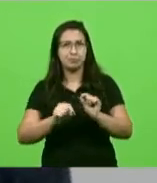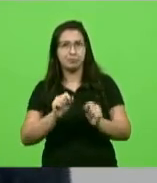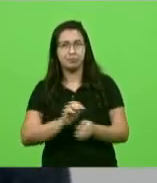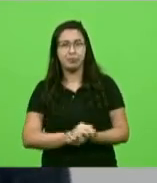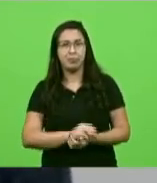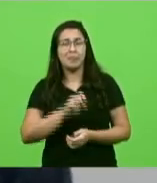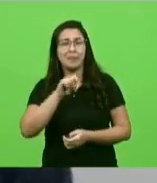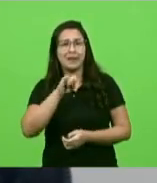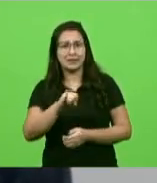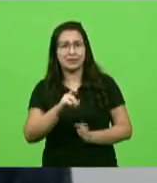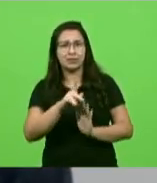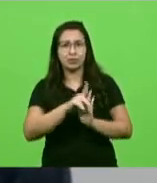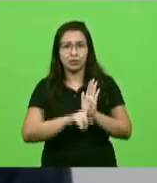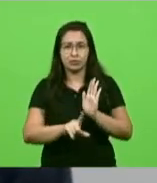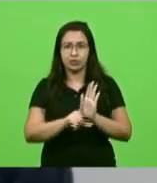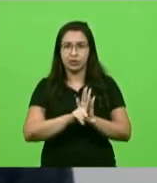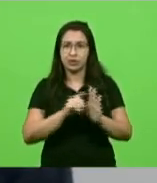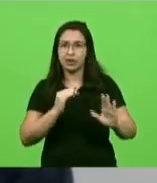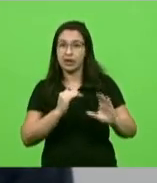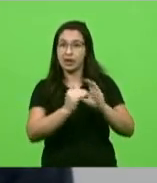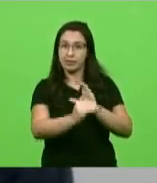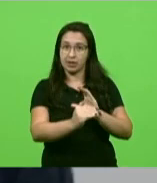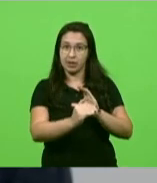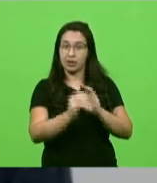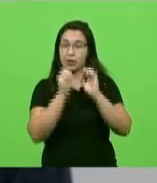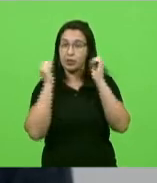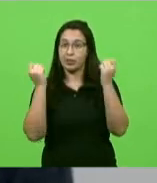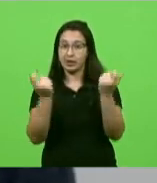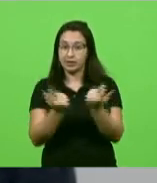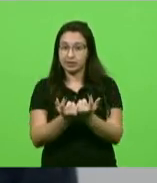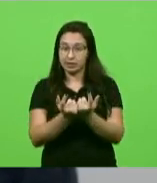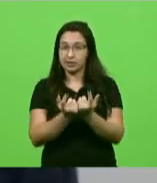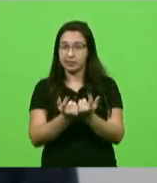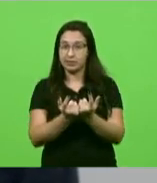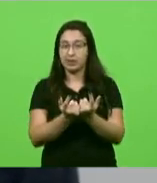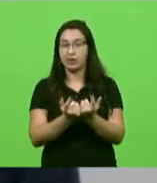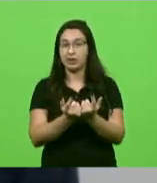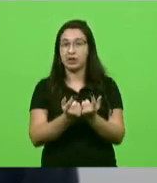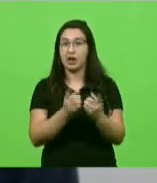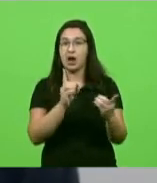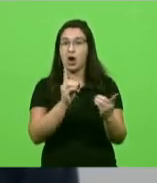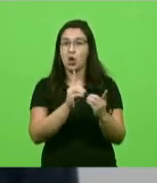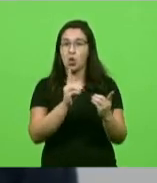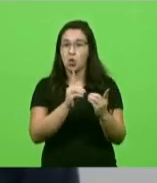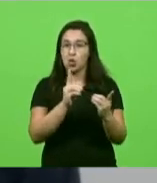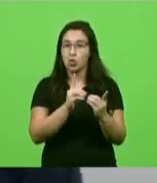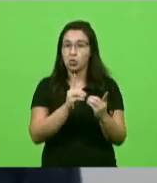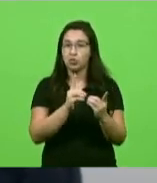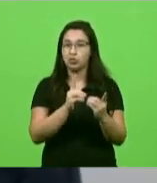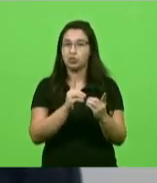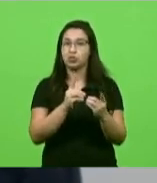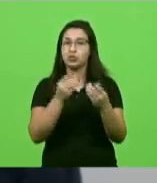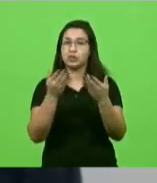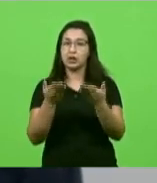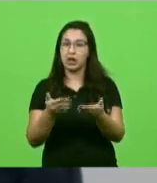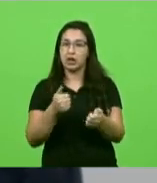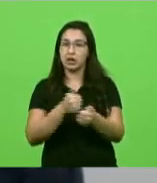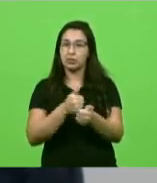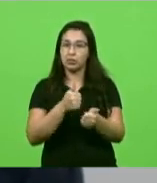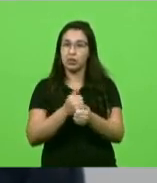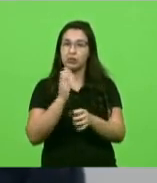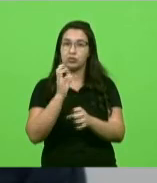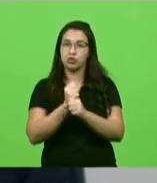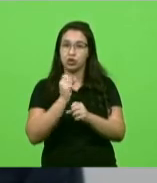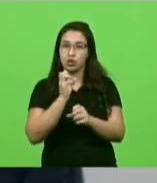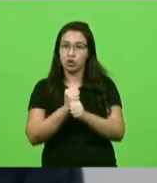Se o projeto de lei encaminhado à Assembleia Legislativa e se a consulta informal junto ao presidente do Tribunal de Contas não